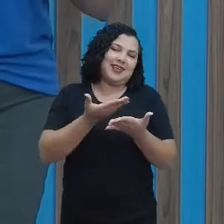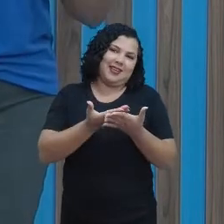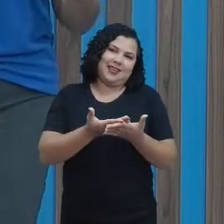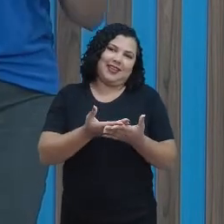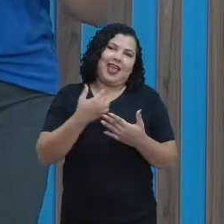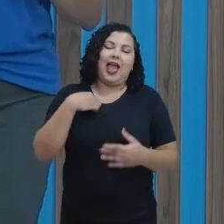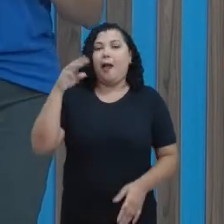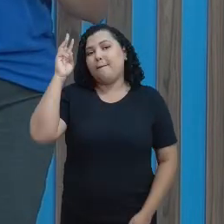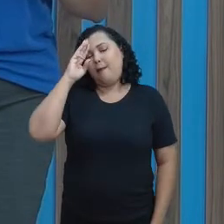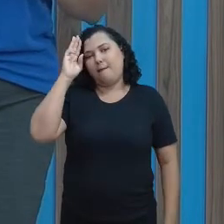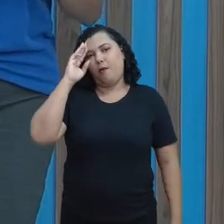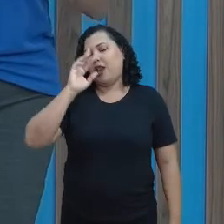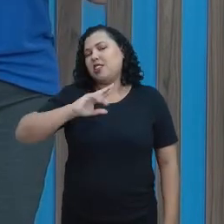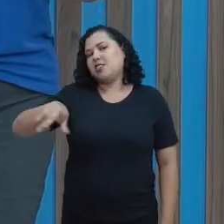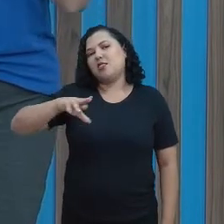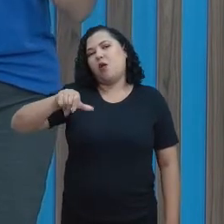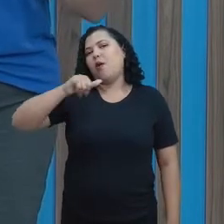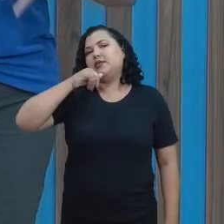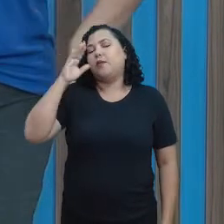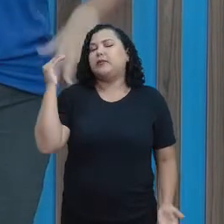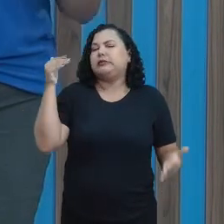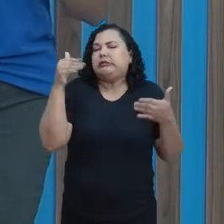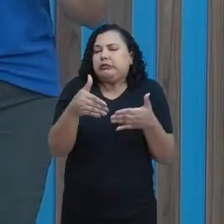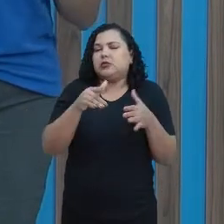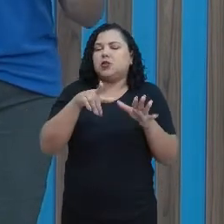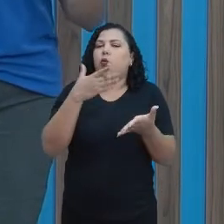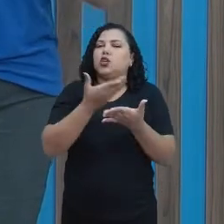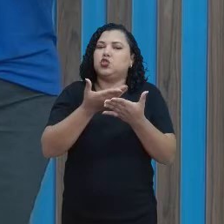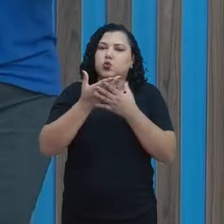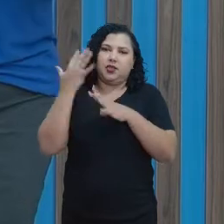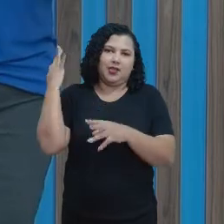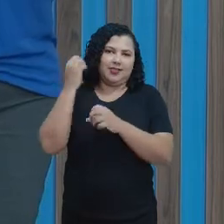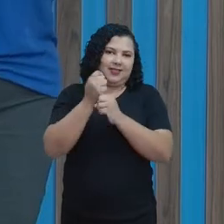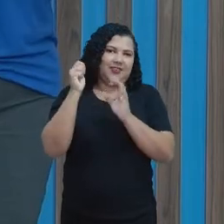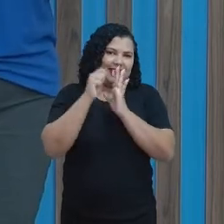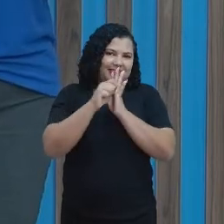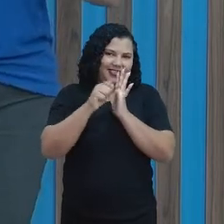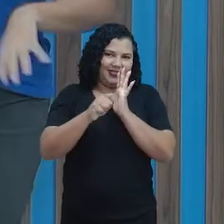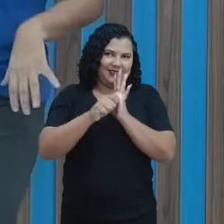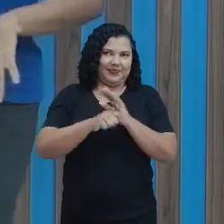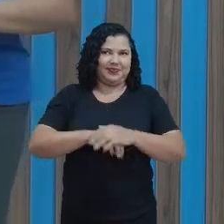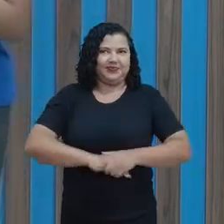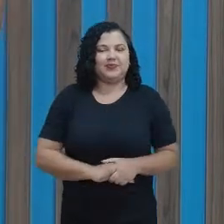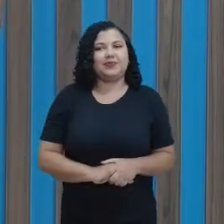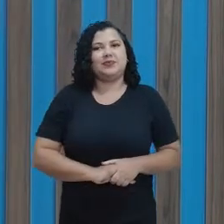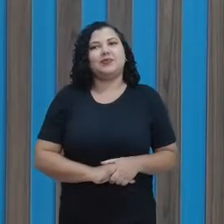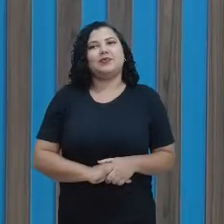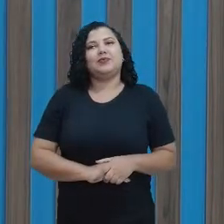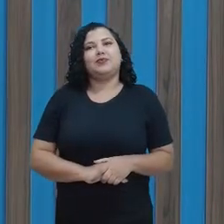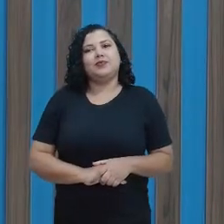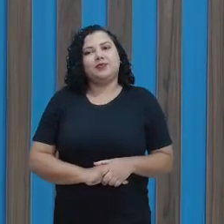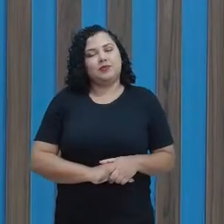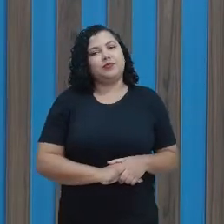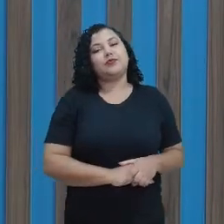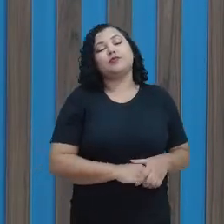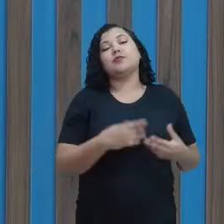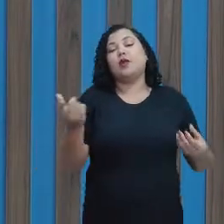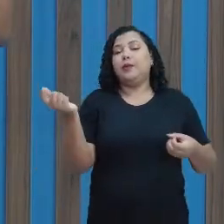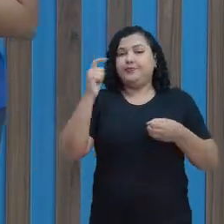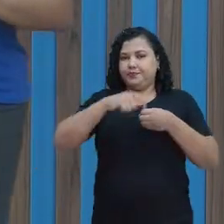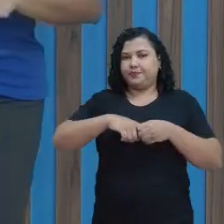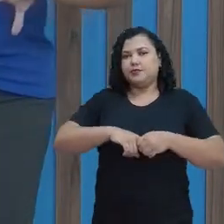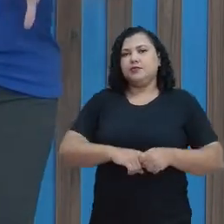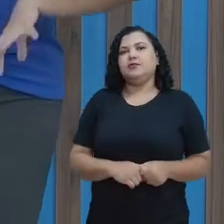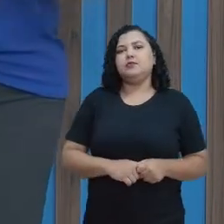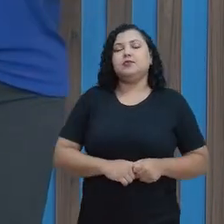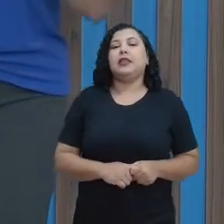a memória, ela não é muito precisa. Então, estudem, revisem e anotem. Tenham anotações. Então, ó, de novo, então,